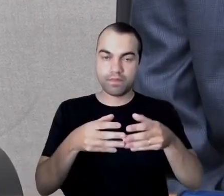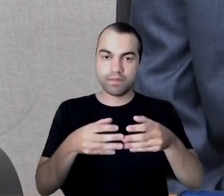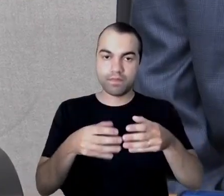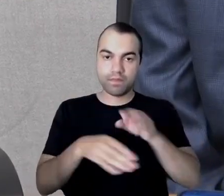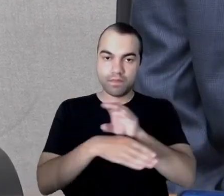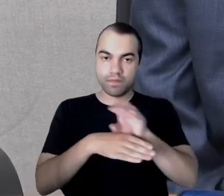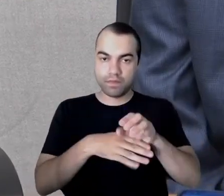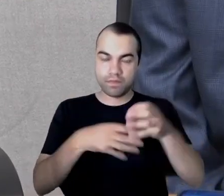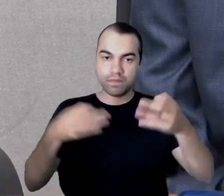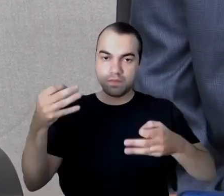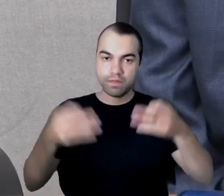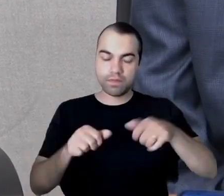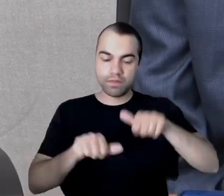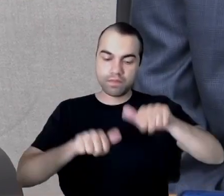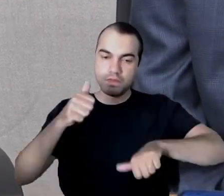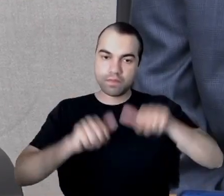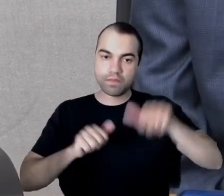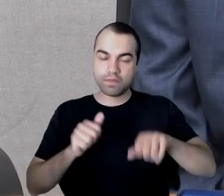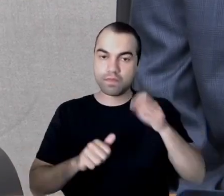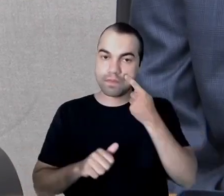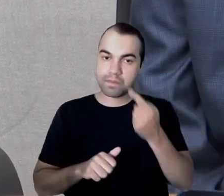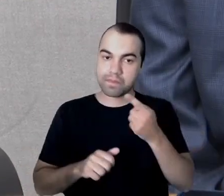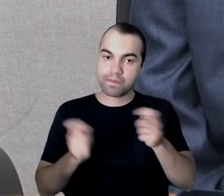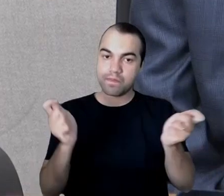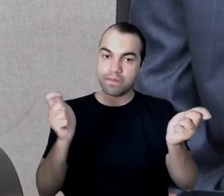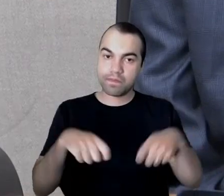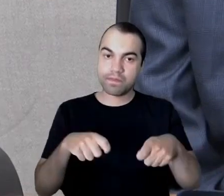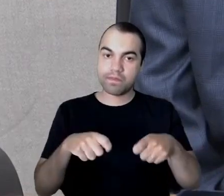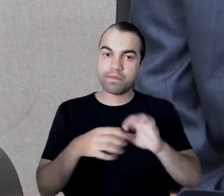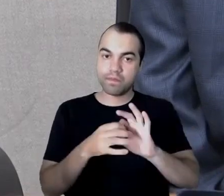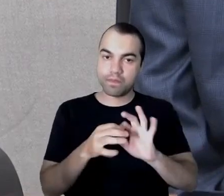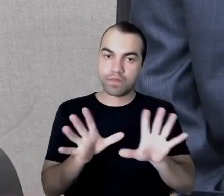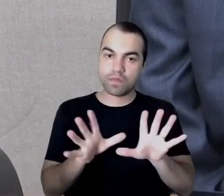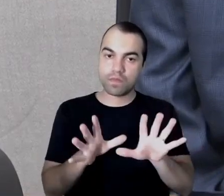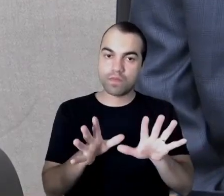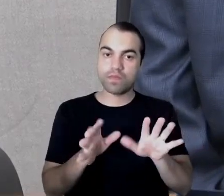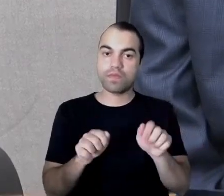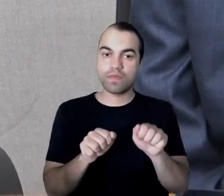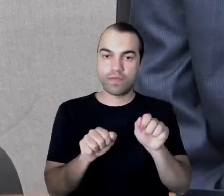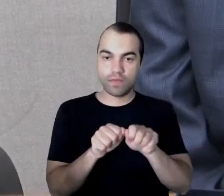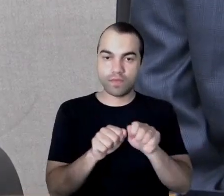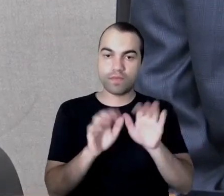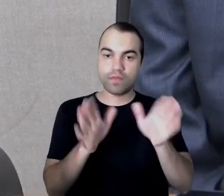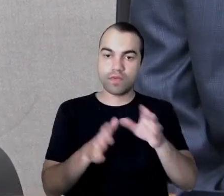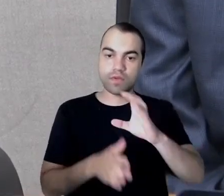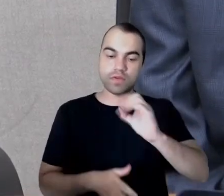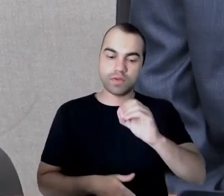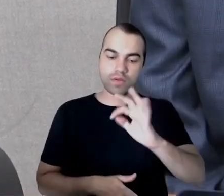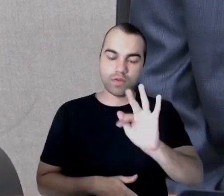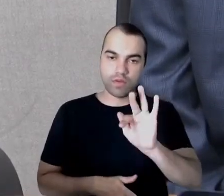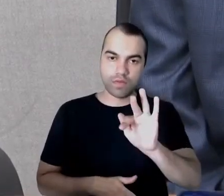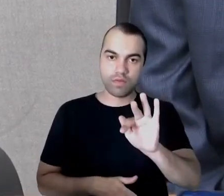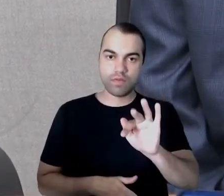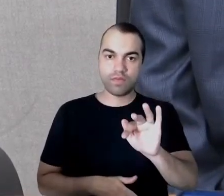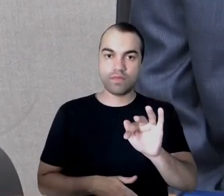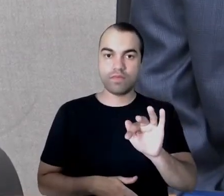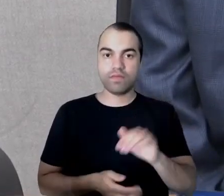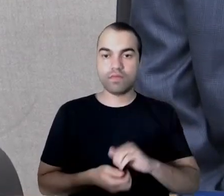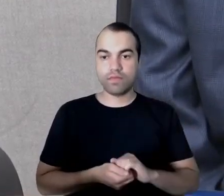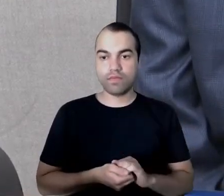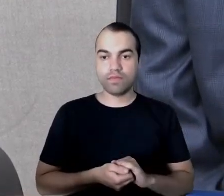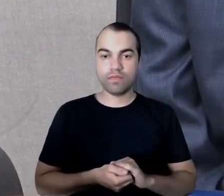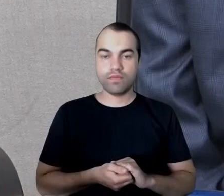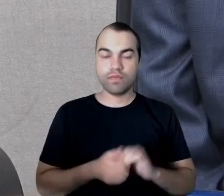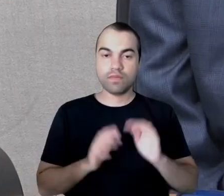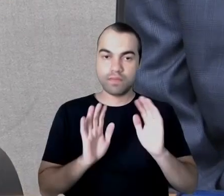justiça para análise de admissibilidade análise que já foi feita também no âmbito da CF no âmbito Da Cá foram